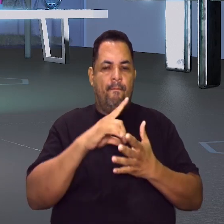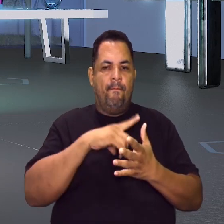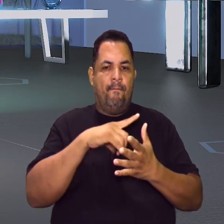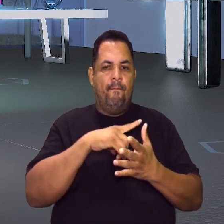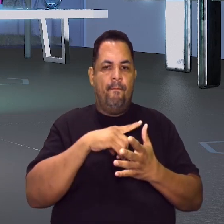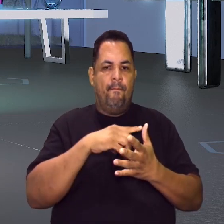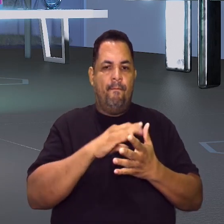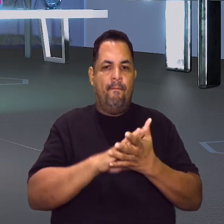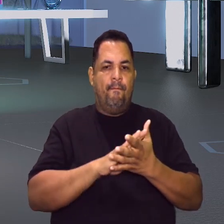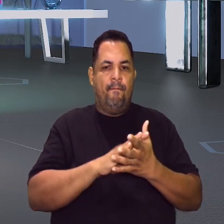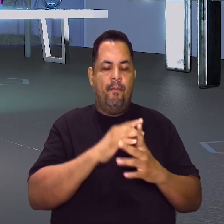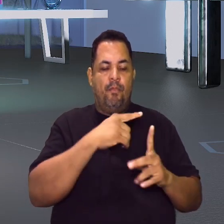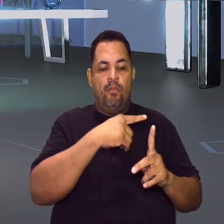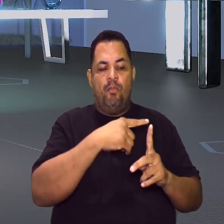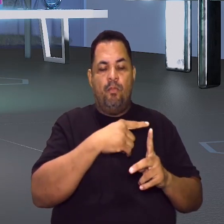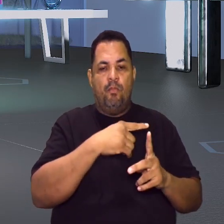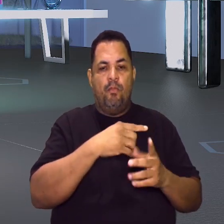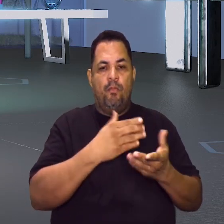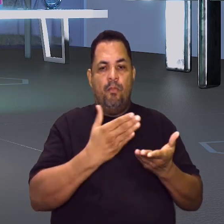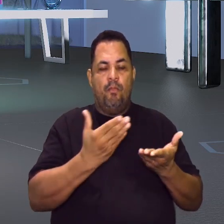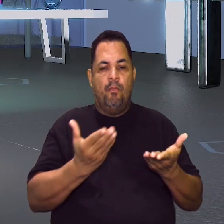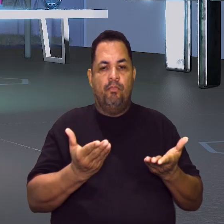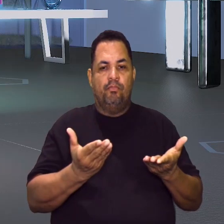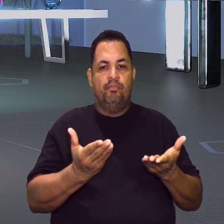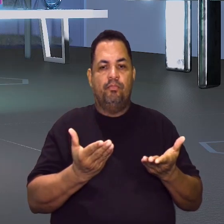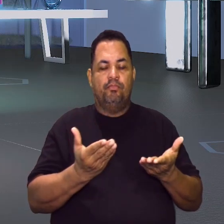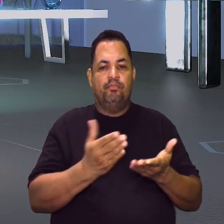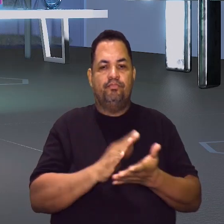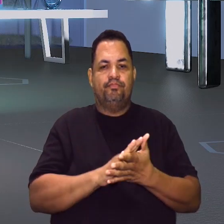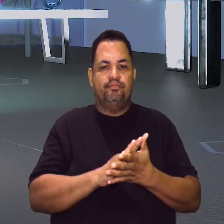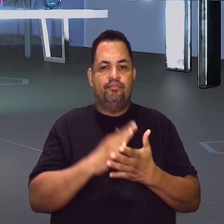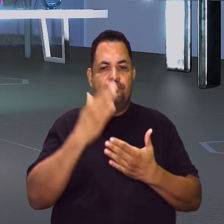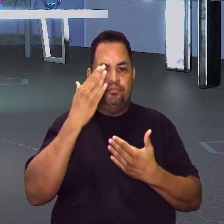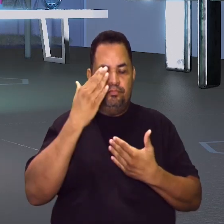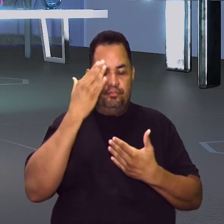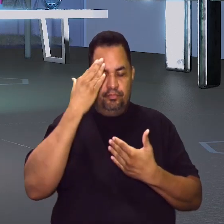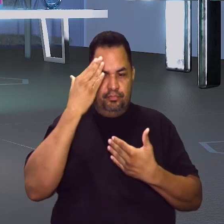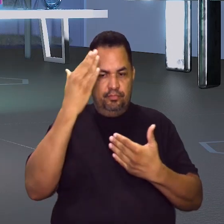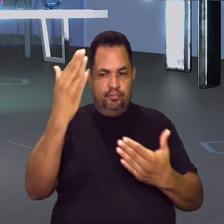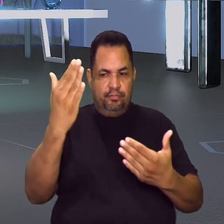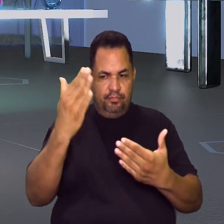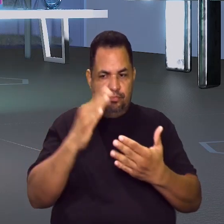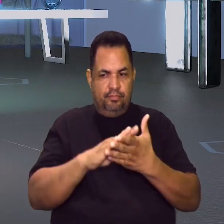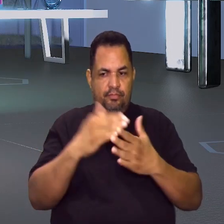os elétrons apresentam. Valeu? Então, meu caro aluno, muito grato